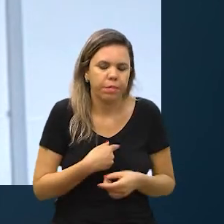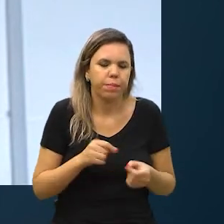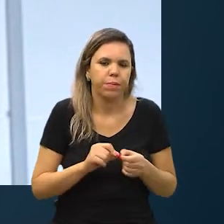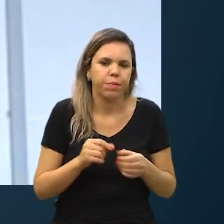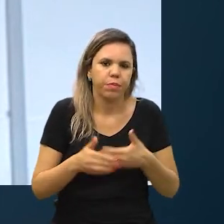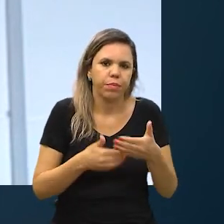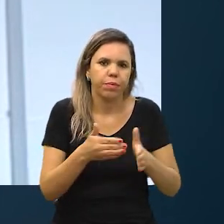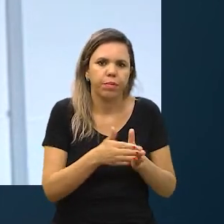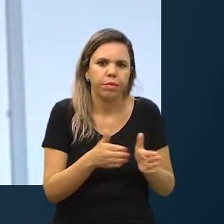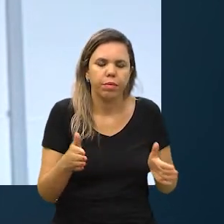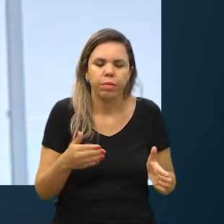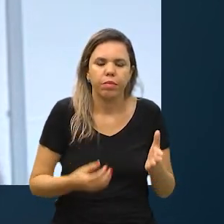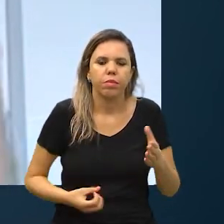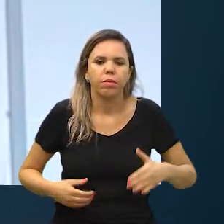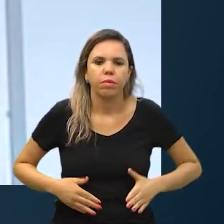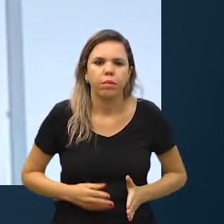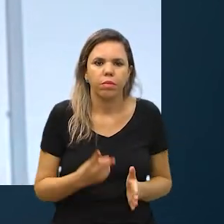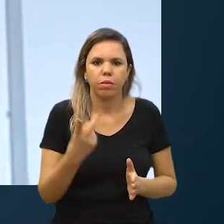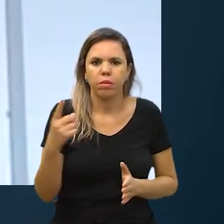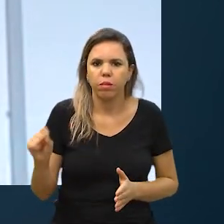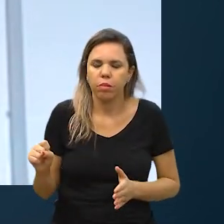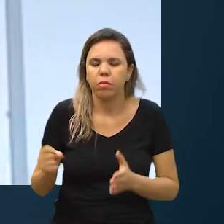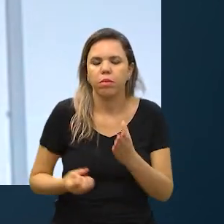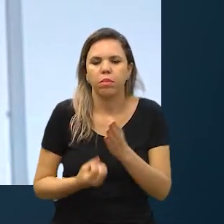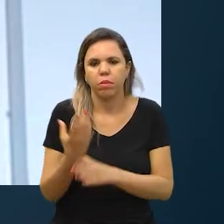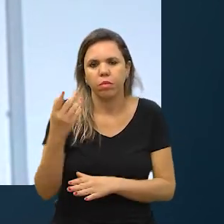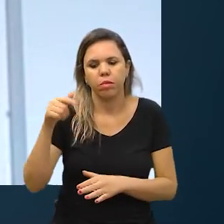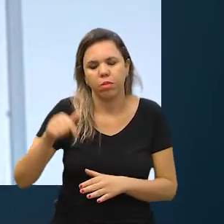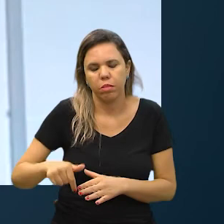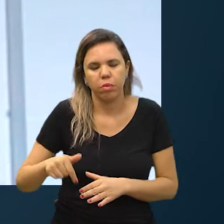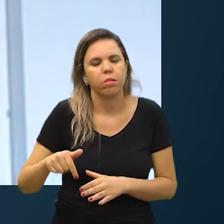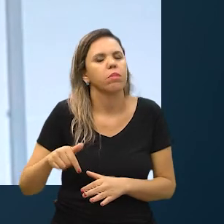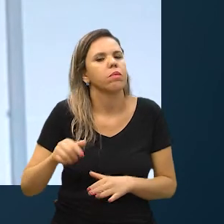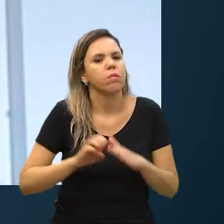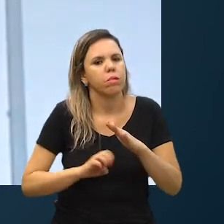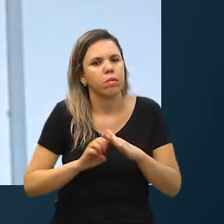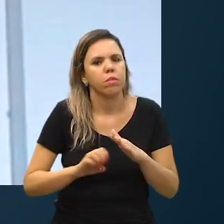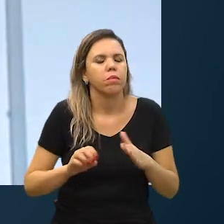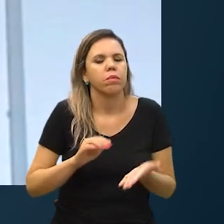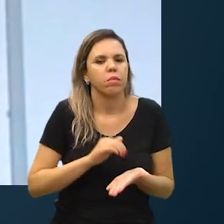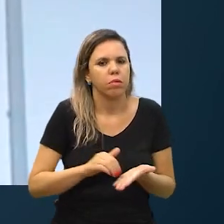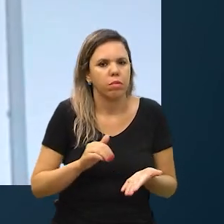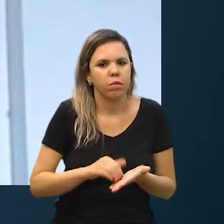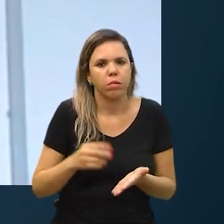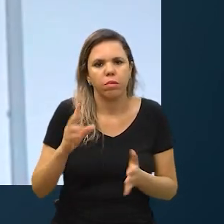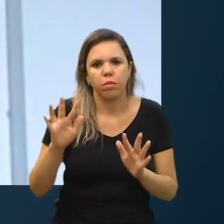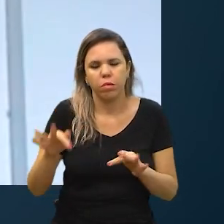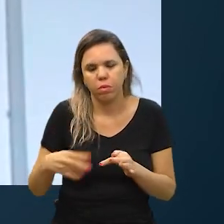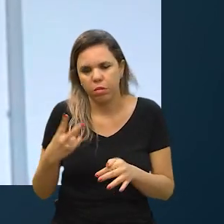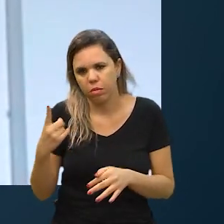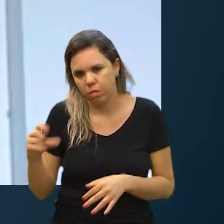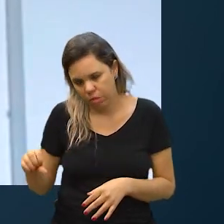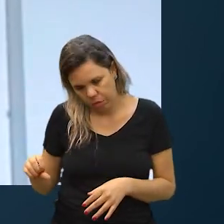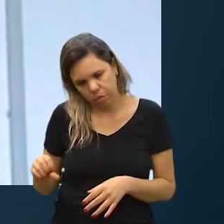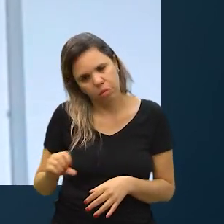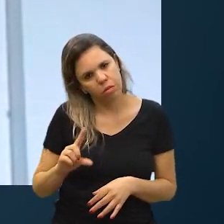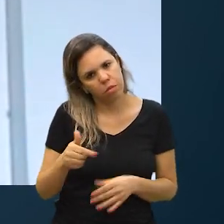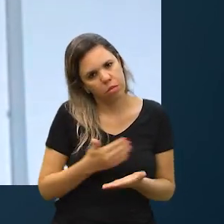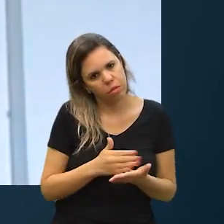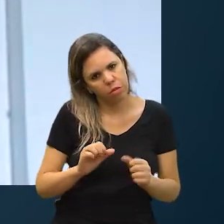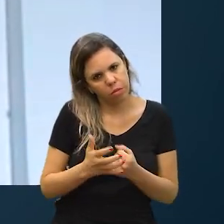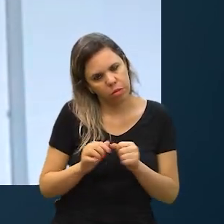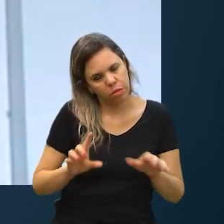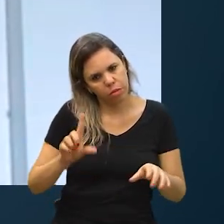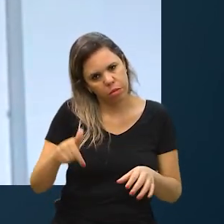gente foi, como eu falei, a gente nasceu em 2018, a gente foi incubado pelo escritório, a gente ficou lá até o final de 2019. Quando começou a pandemia, a gente estava buscando